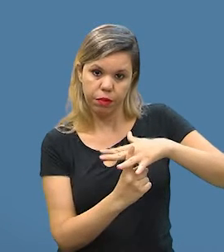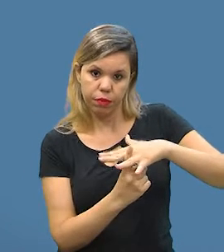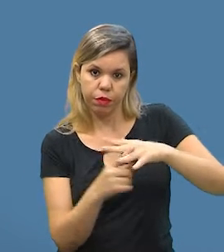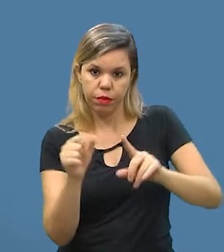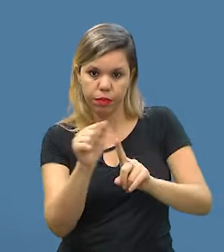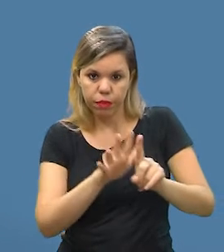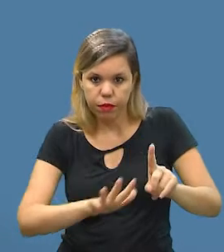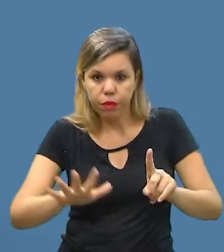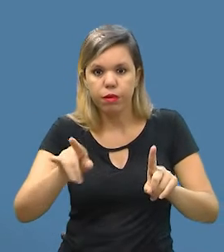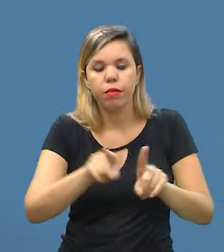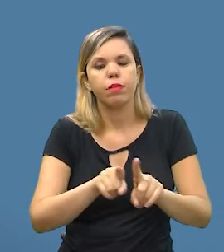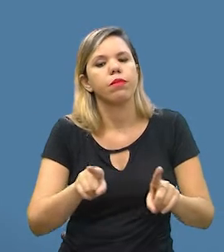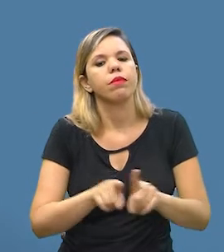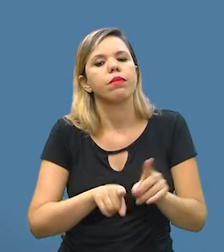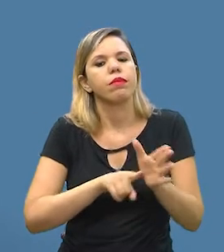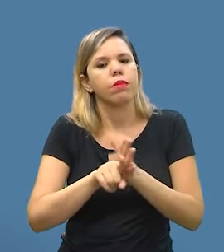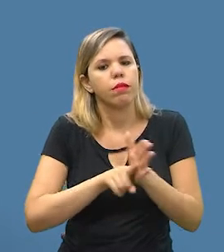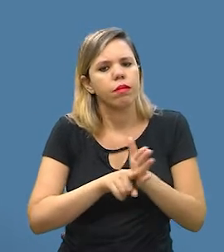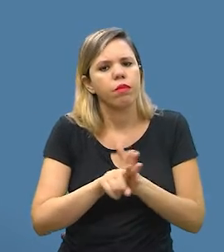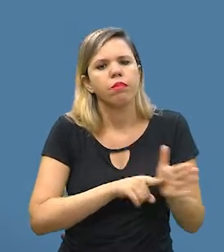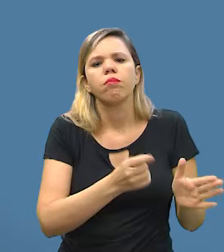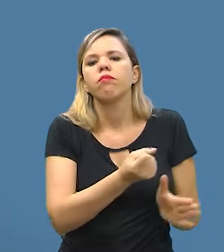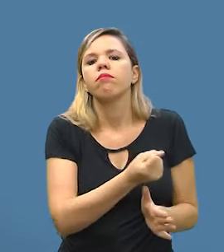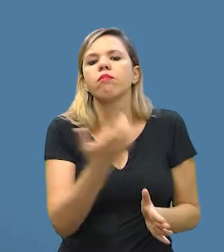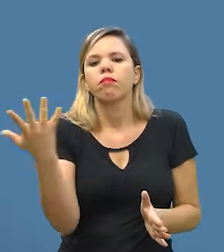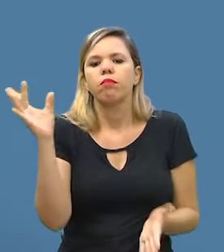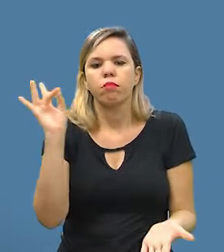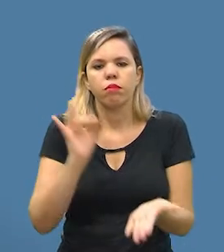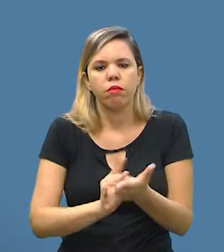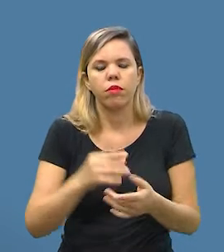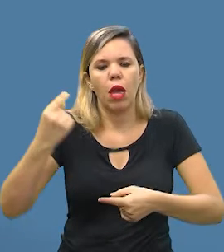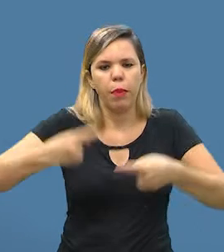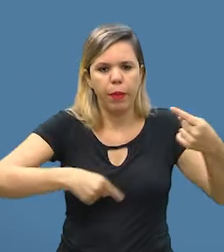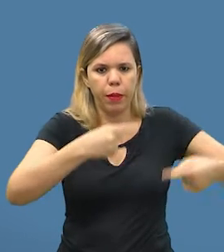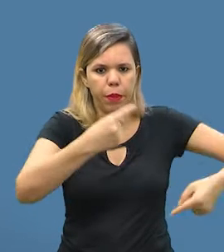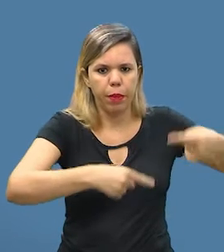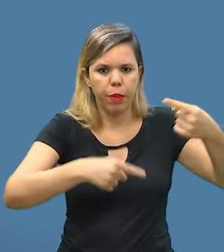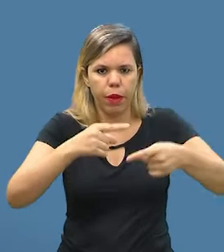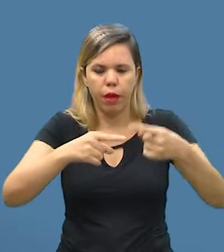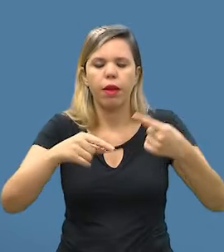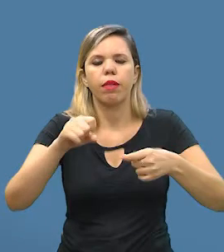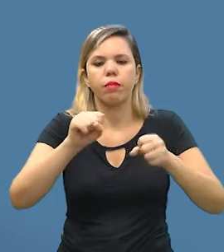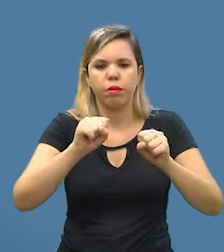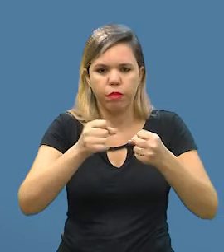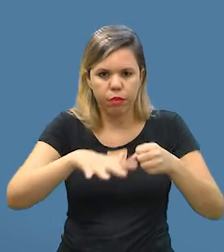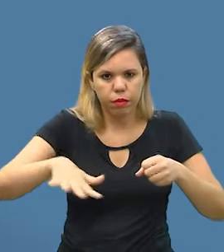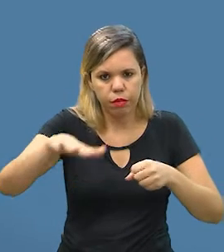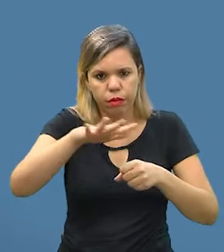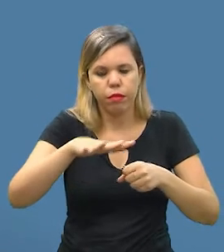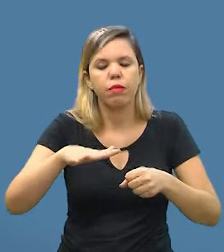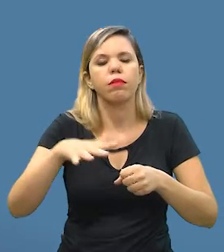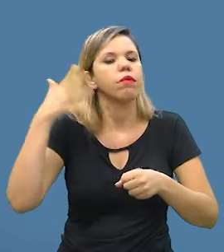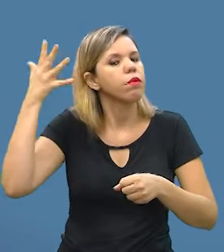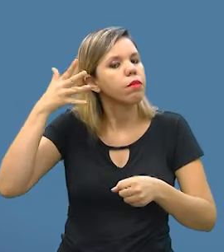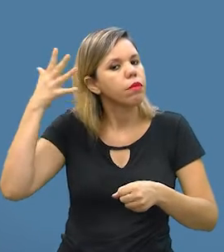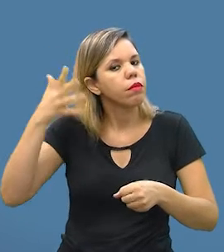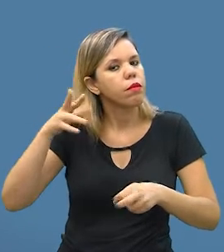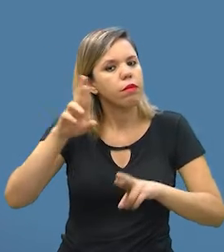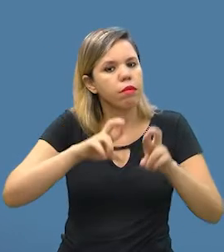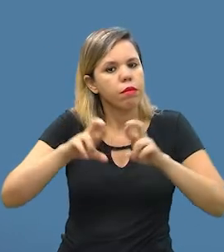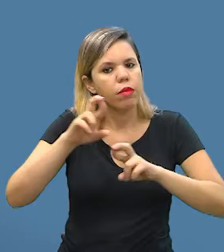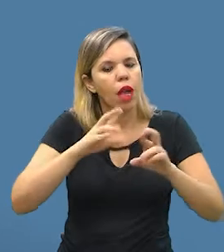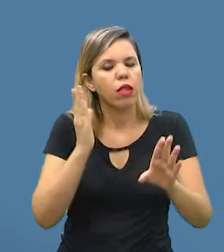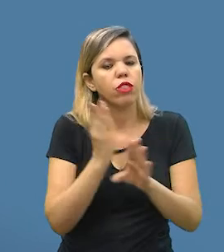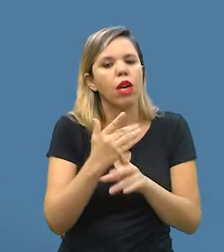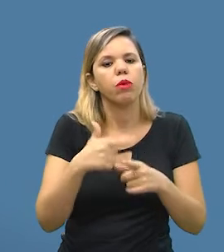Social deles além de levantar dados estatísticos realizar debates e seminários destinados a diagnosticar